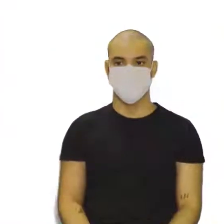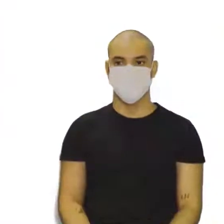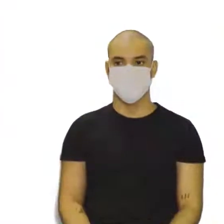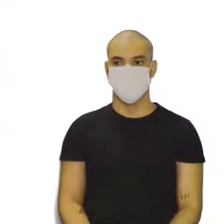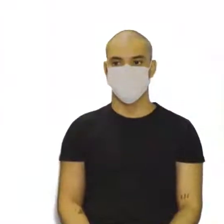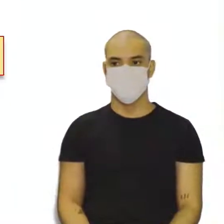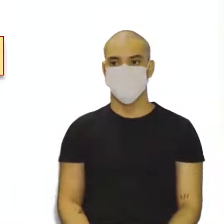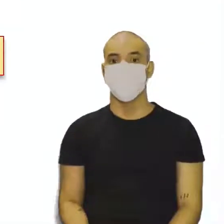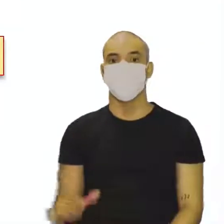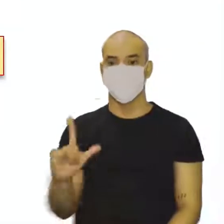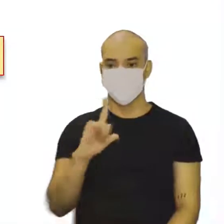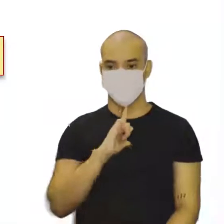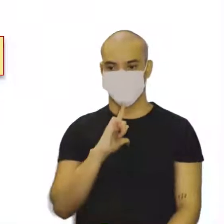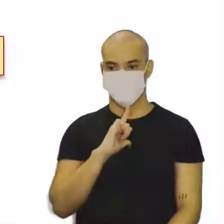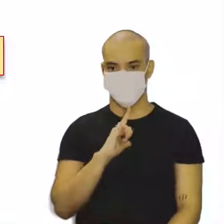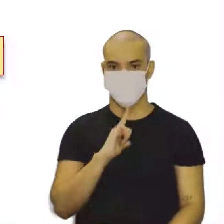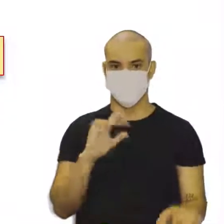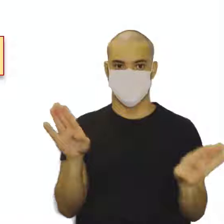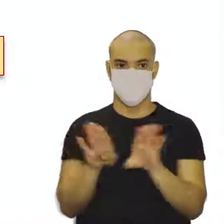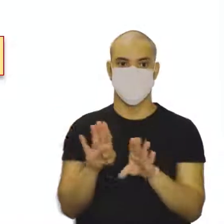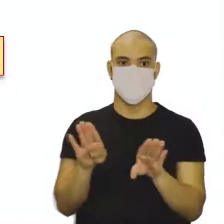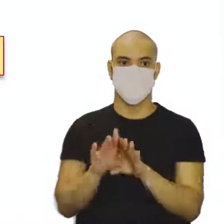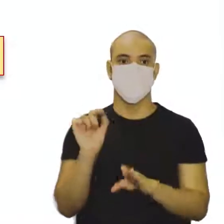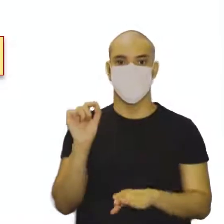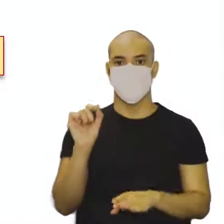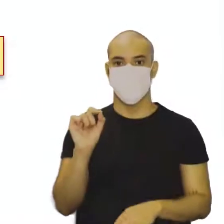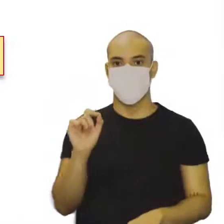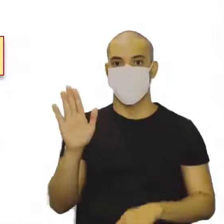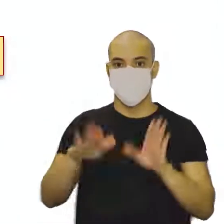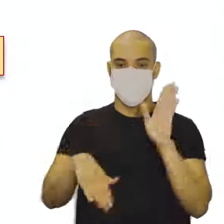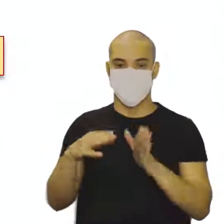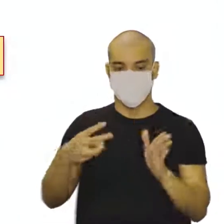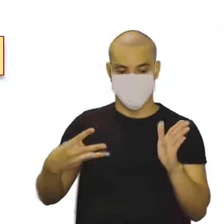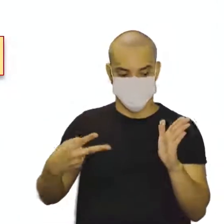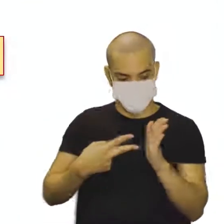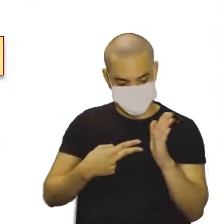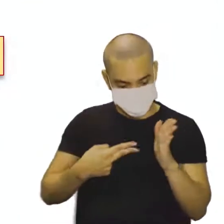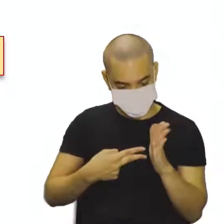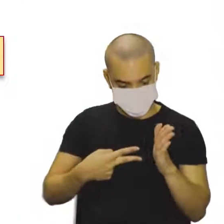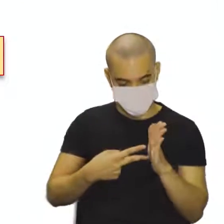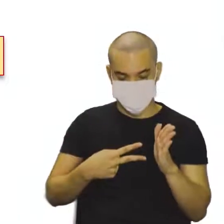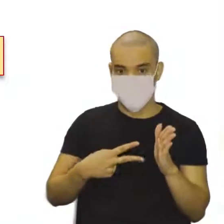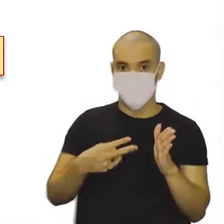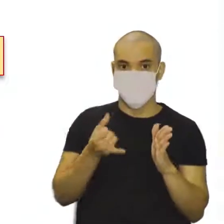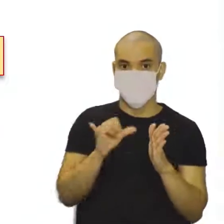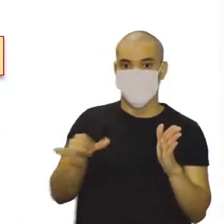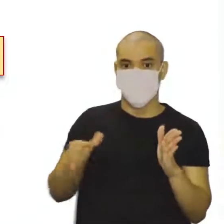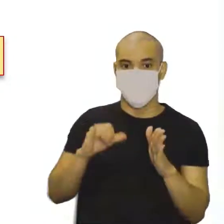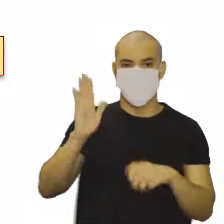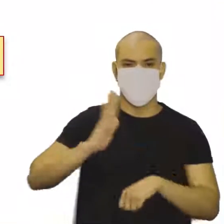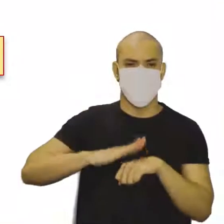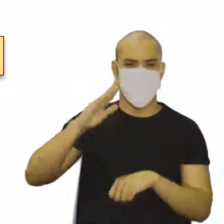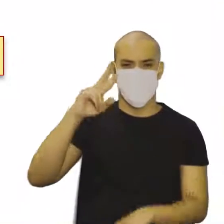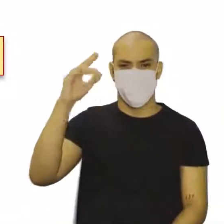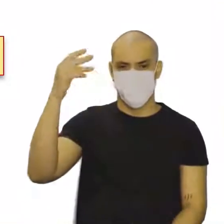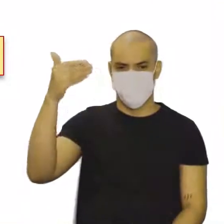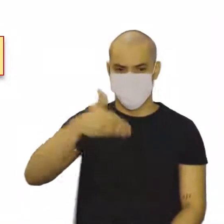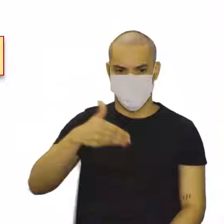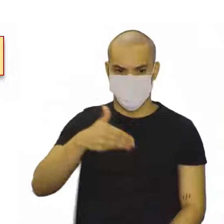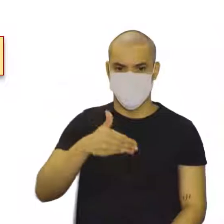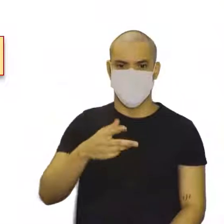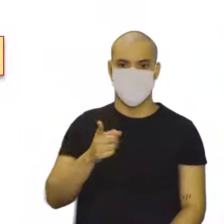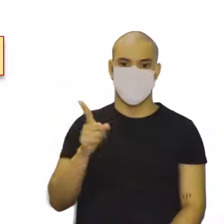Nós também temos aqui a sobrecarga em equipamentos e subfrequência e